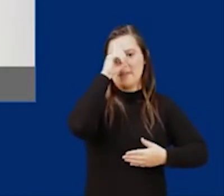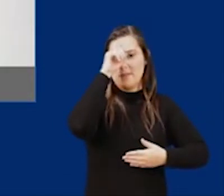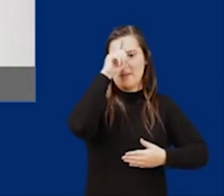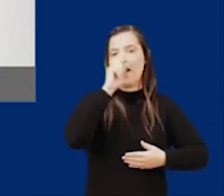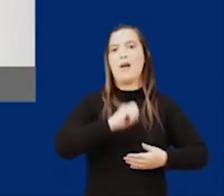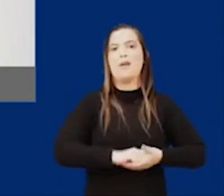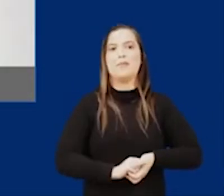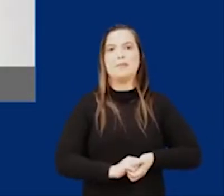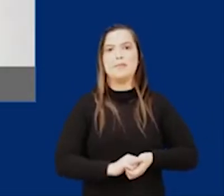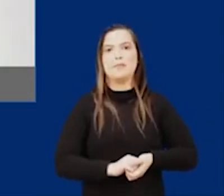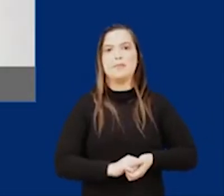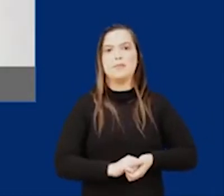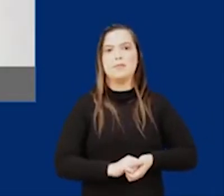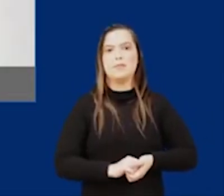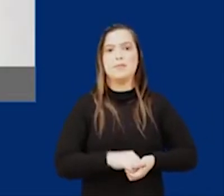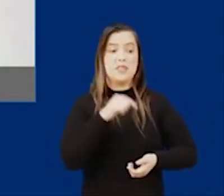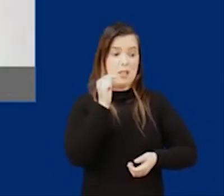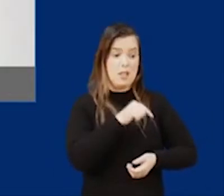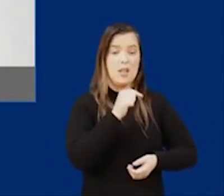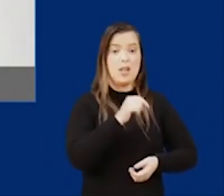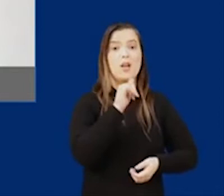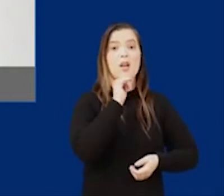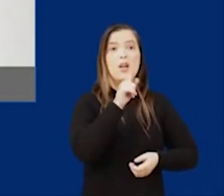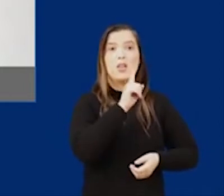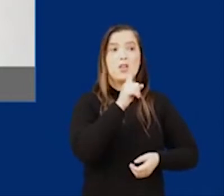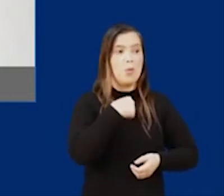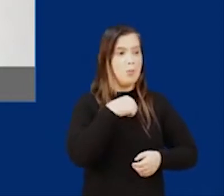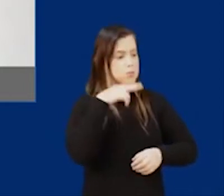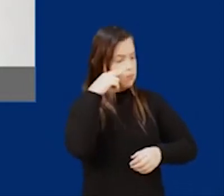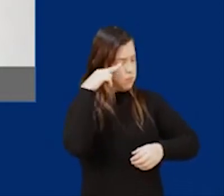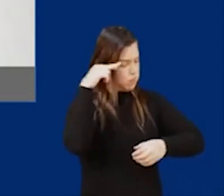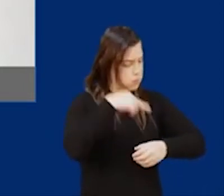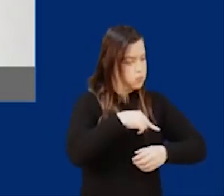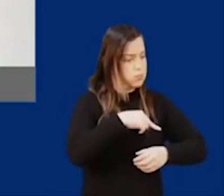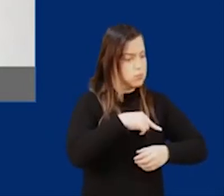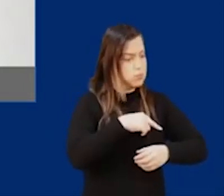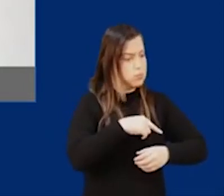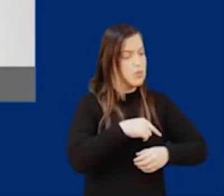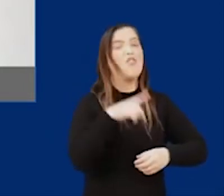no hospital, essa apojadura não foi observada, essa mulher teve